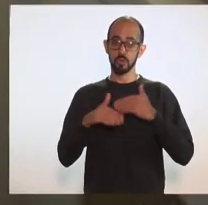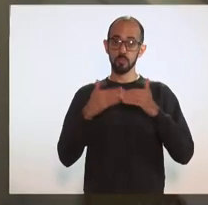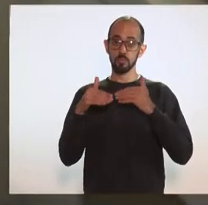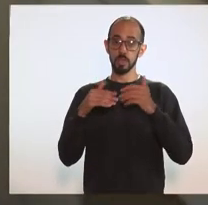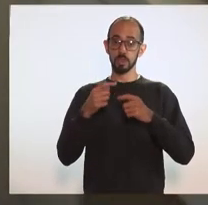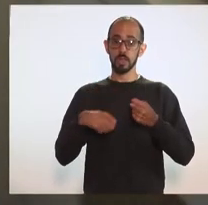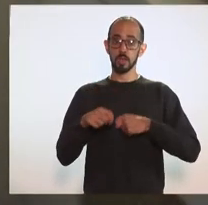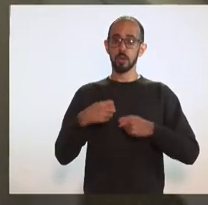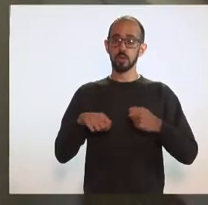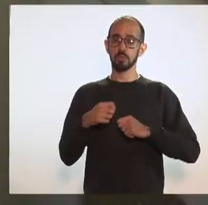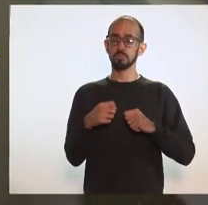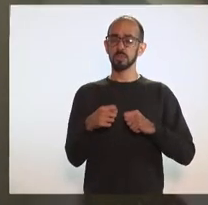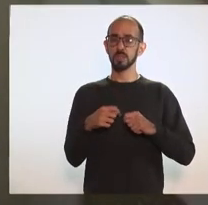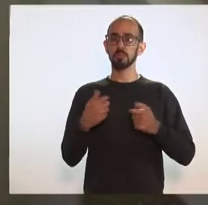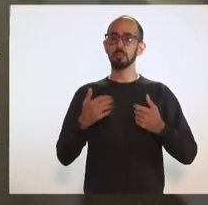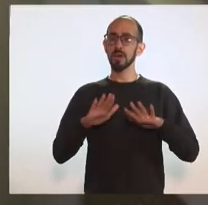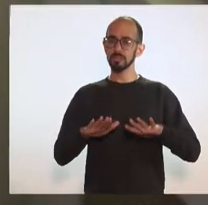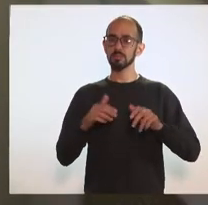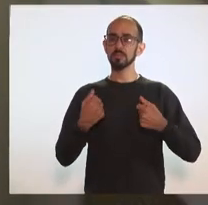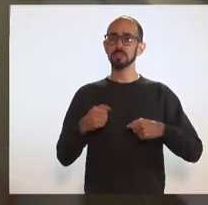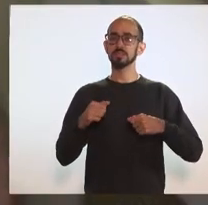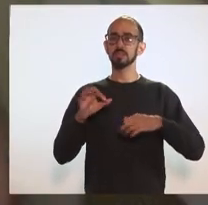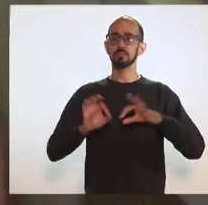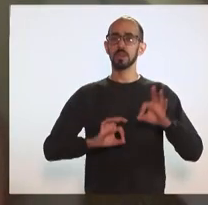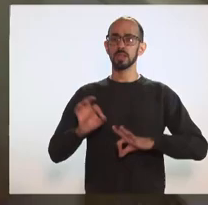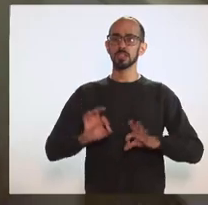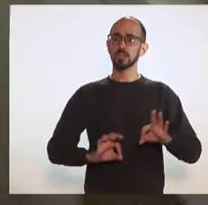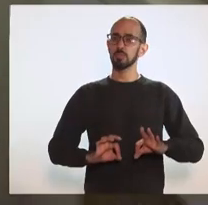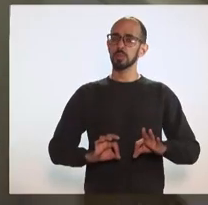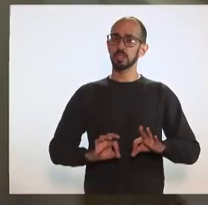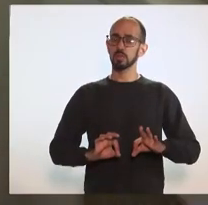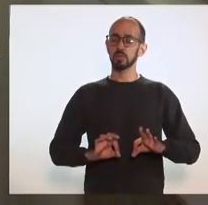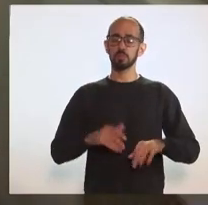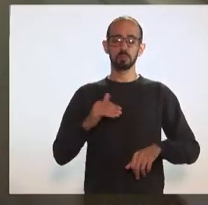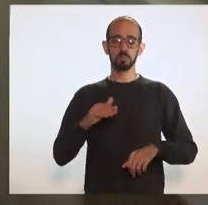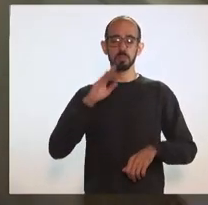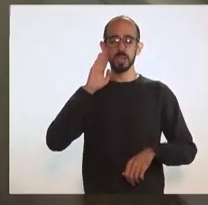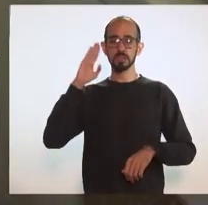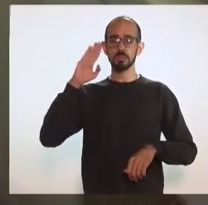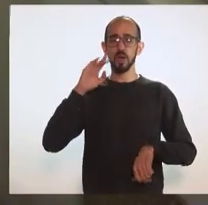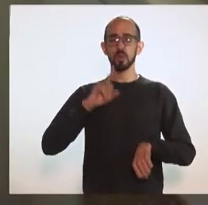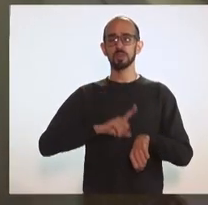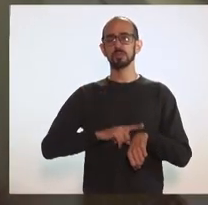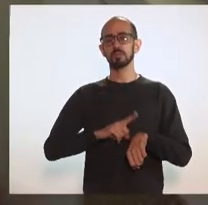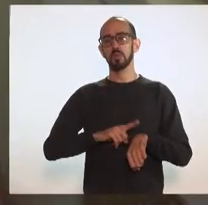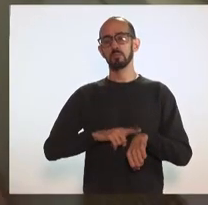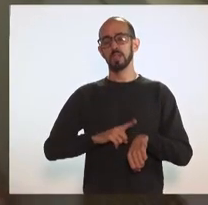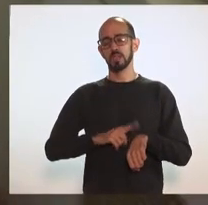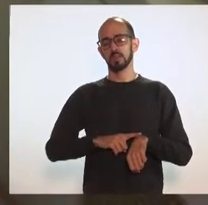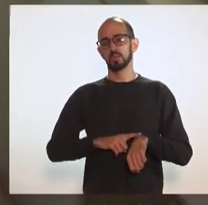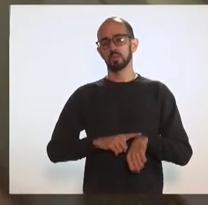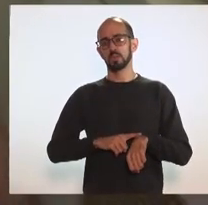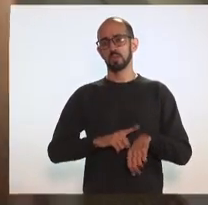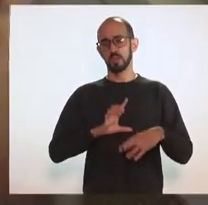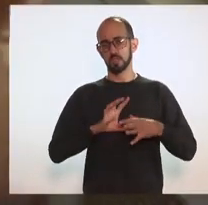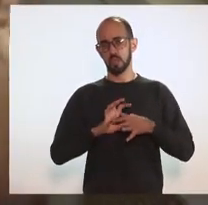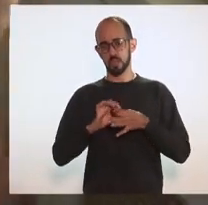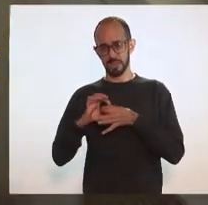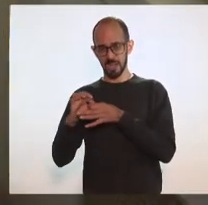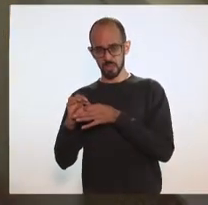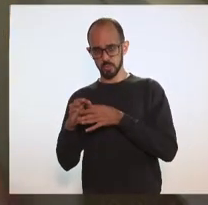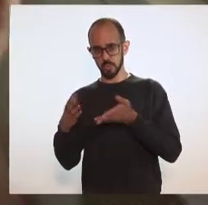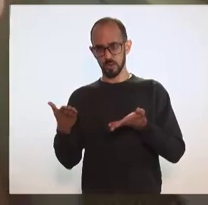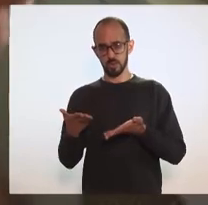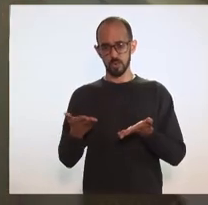ela tem que ter planejamento Ainda mais nesses tempos que nós estamos jeito de perto quando até